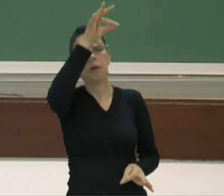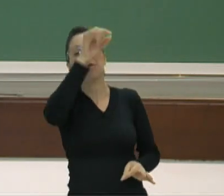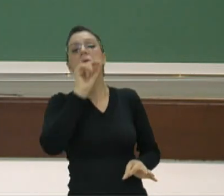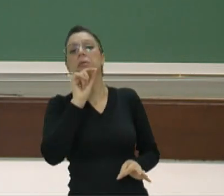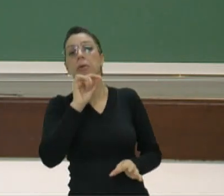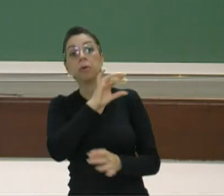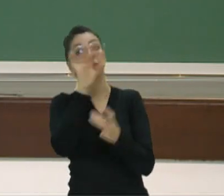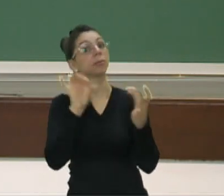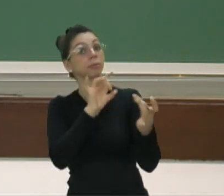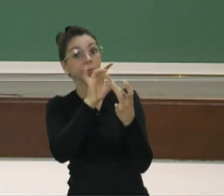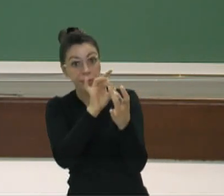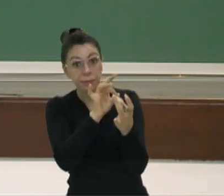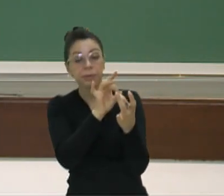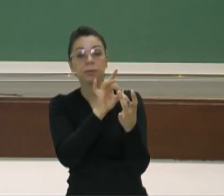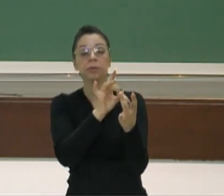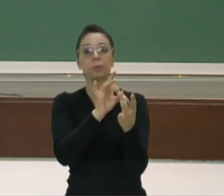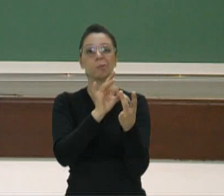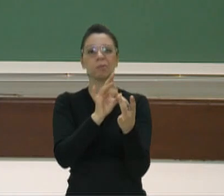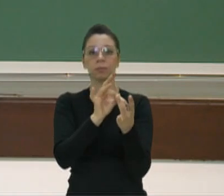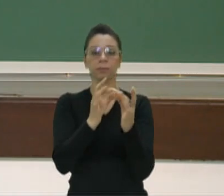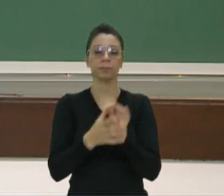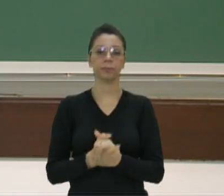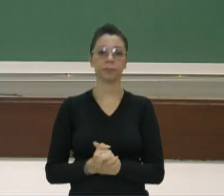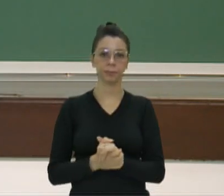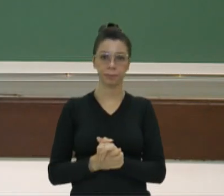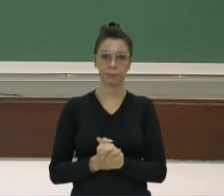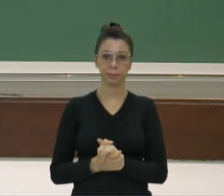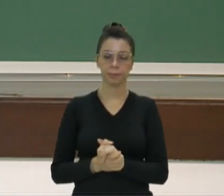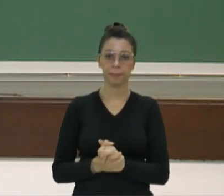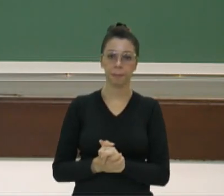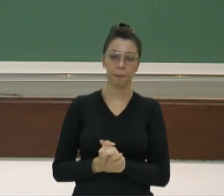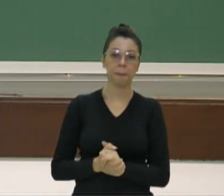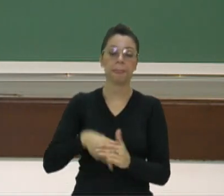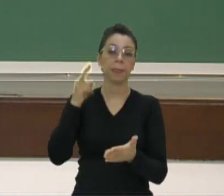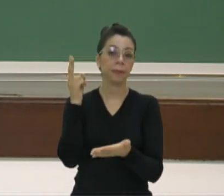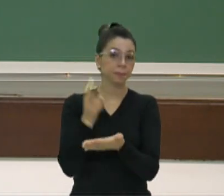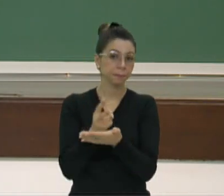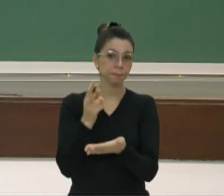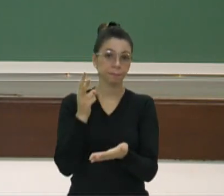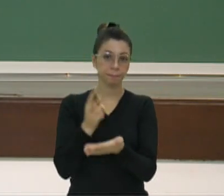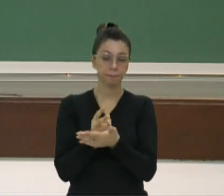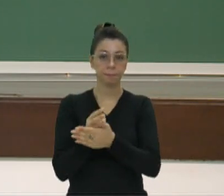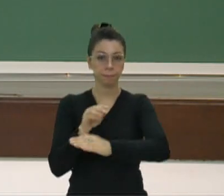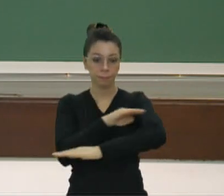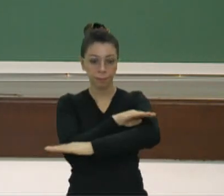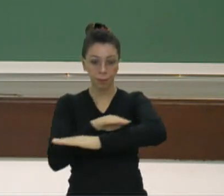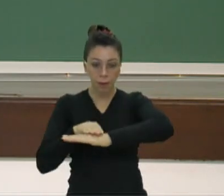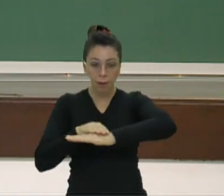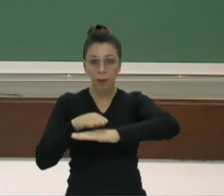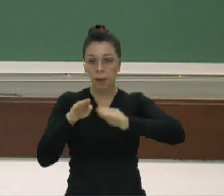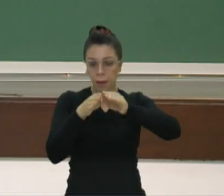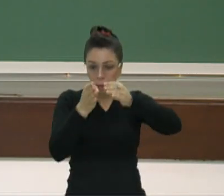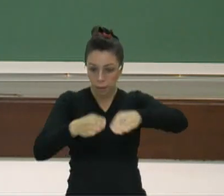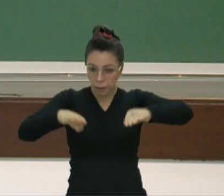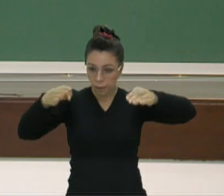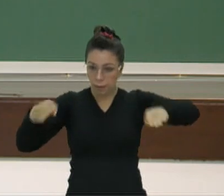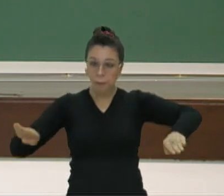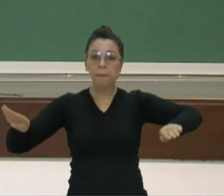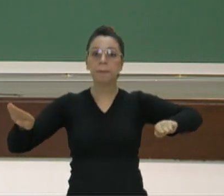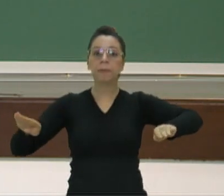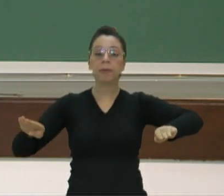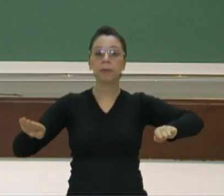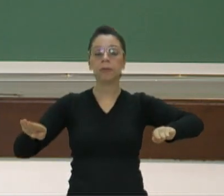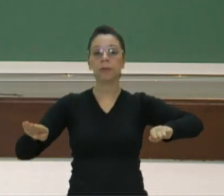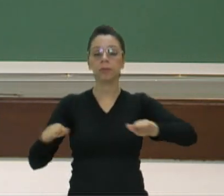altura especial. É uma altura especial que se faz sempre a partir do nível do mar. Então não é uma altura qualquer,